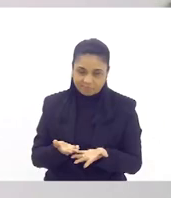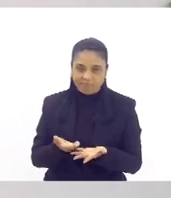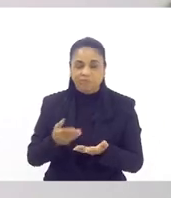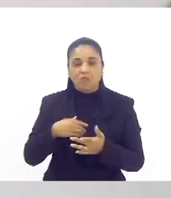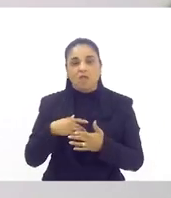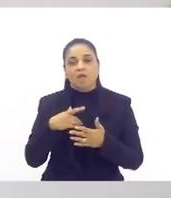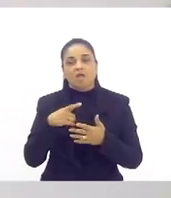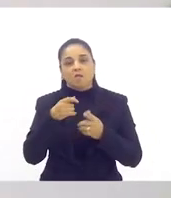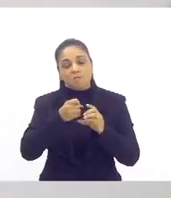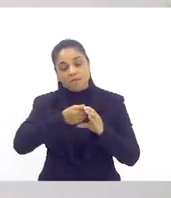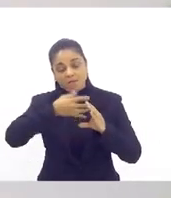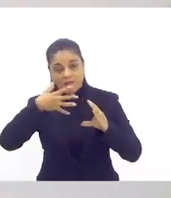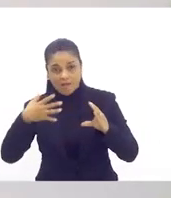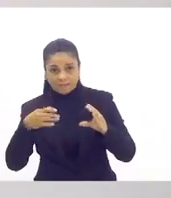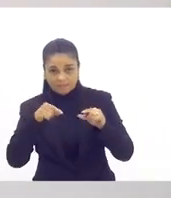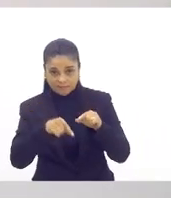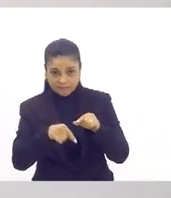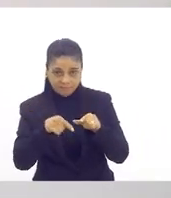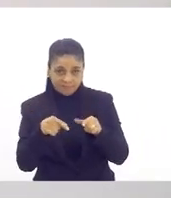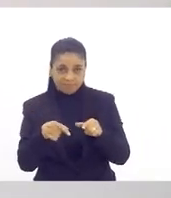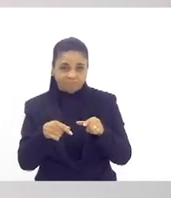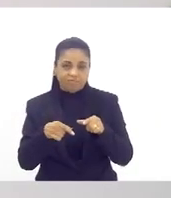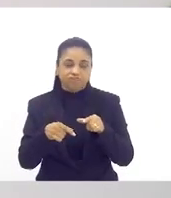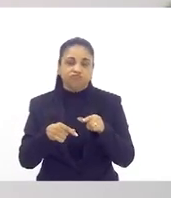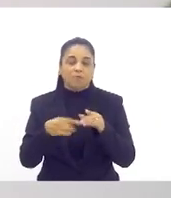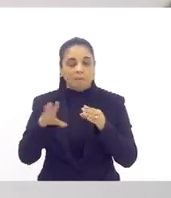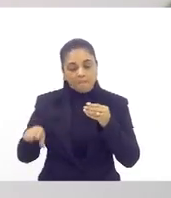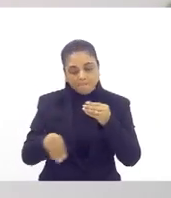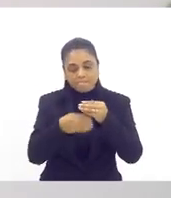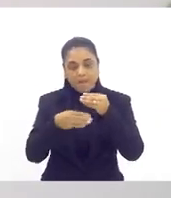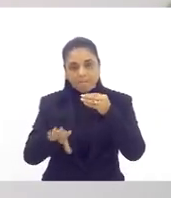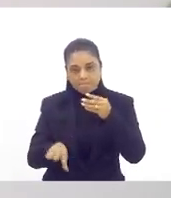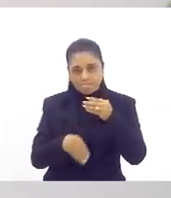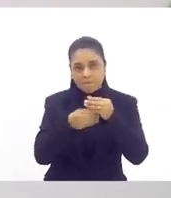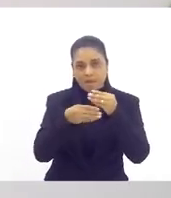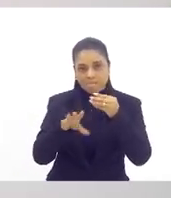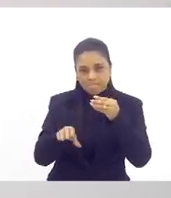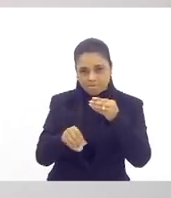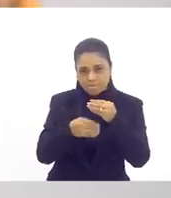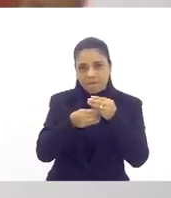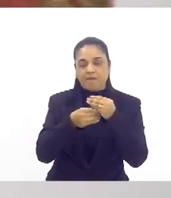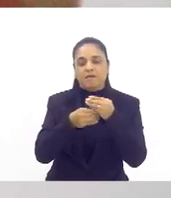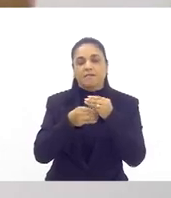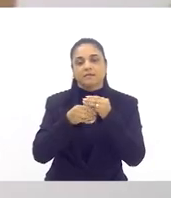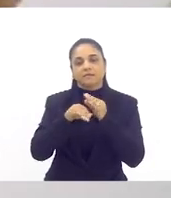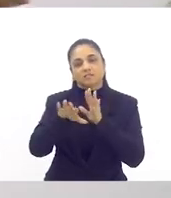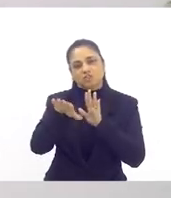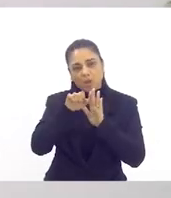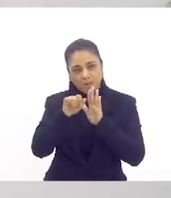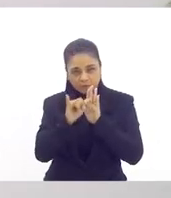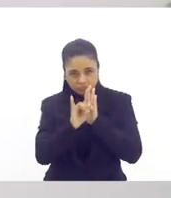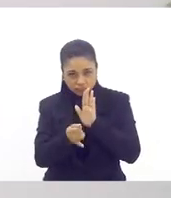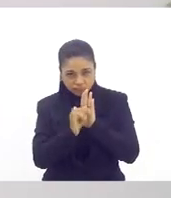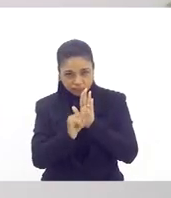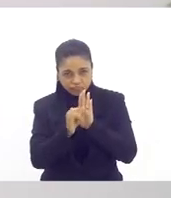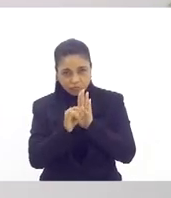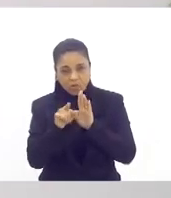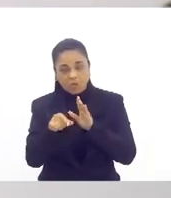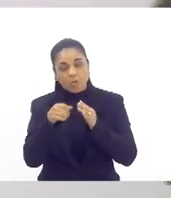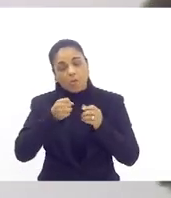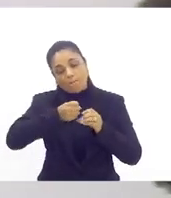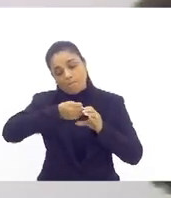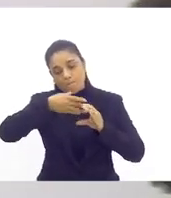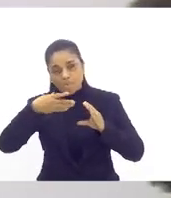do perfil a gente tem a gente ainda tá elencando outros indicadores dessa chamada mas isso aqui é um pouquinho do perfil